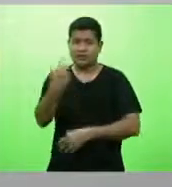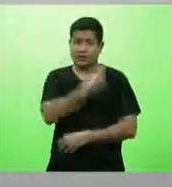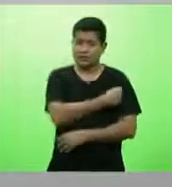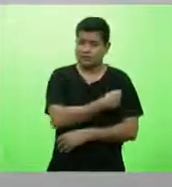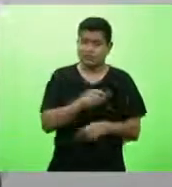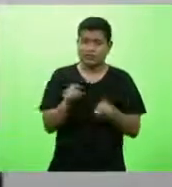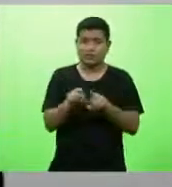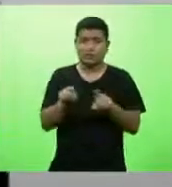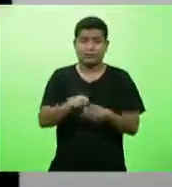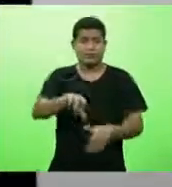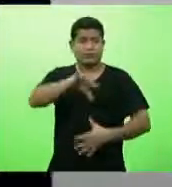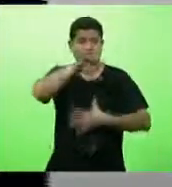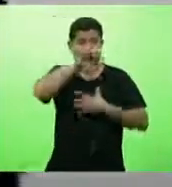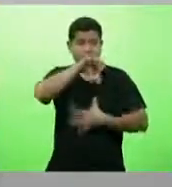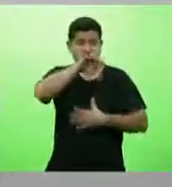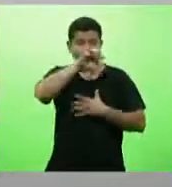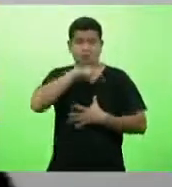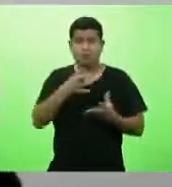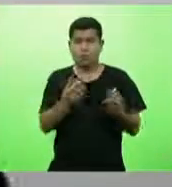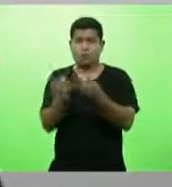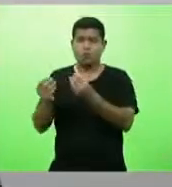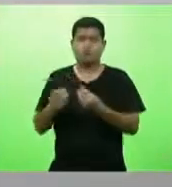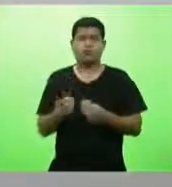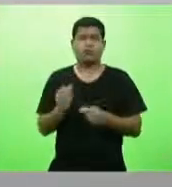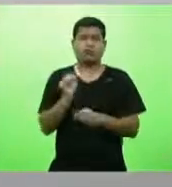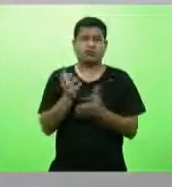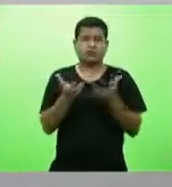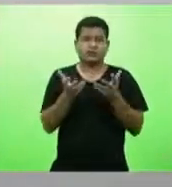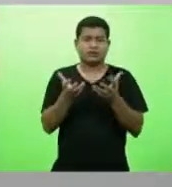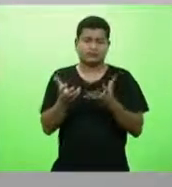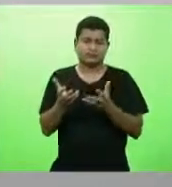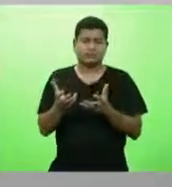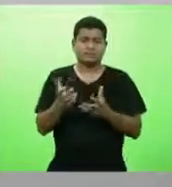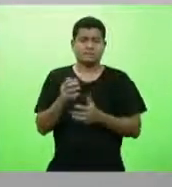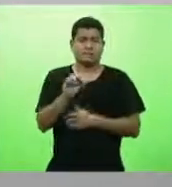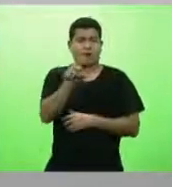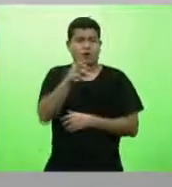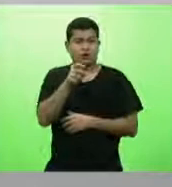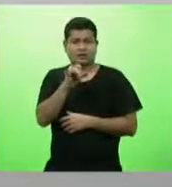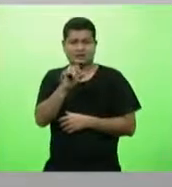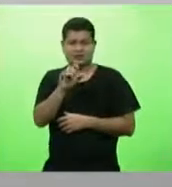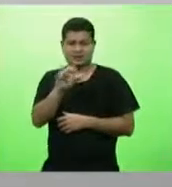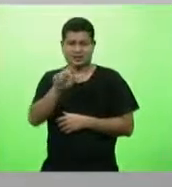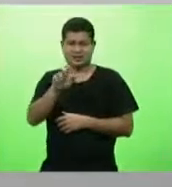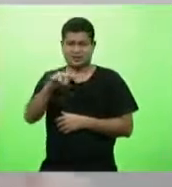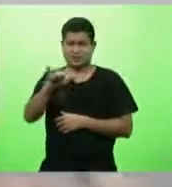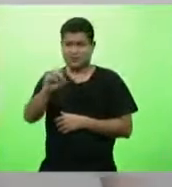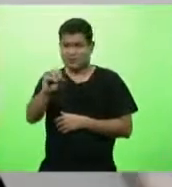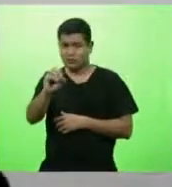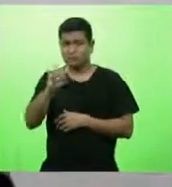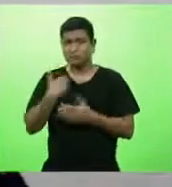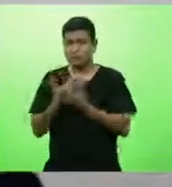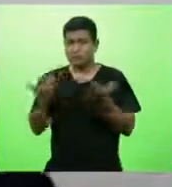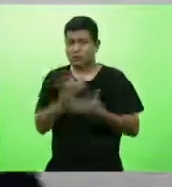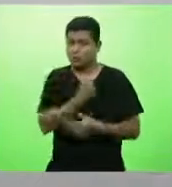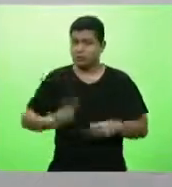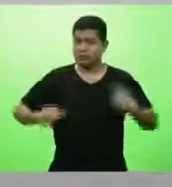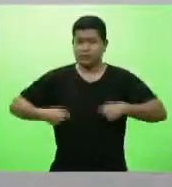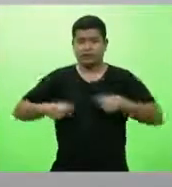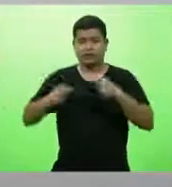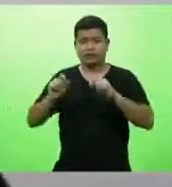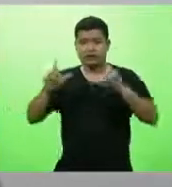demanda de oxigênio nos hospitais de Santa Catarina. O governo tem que ficar atento para ampliar, de